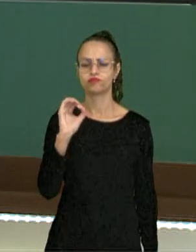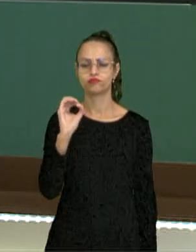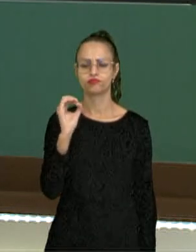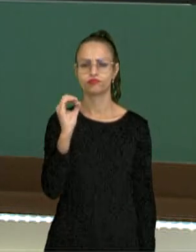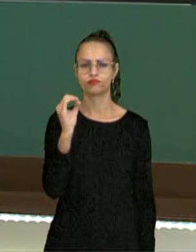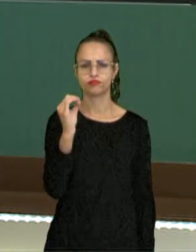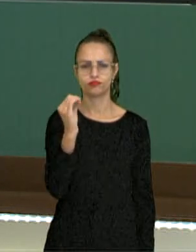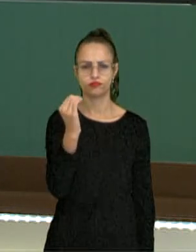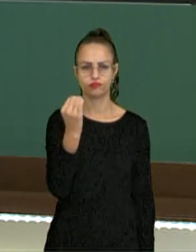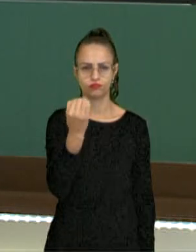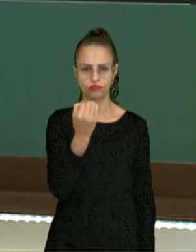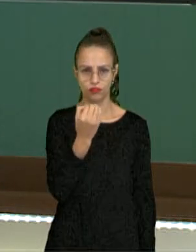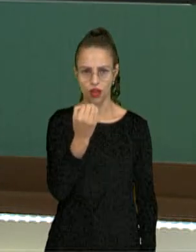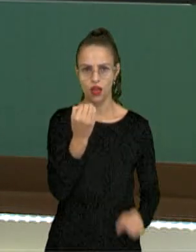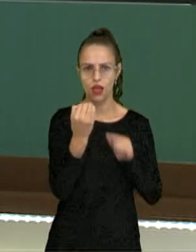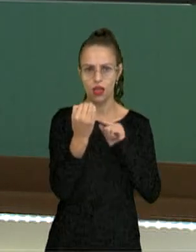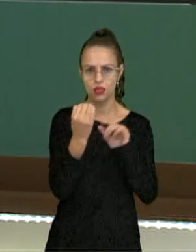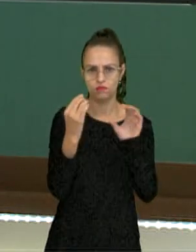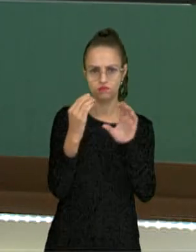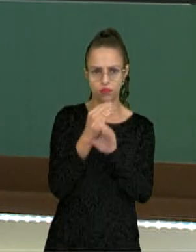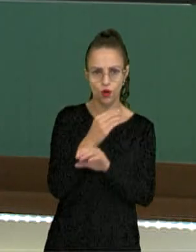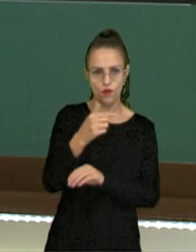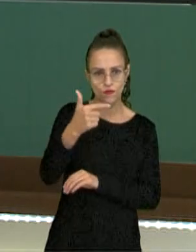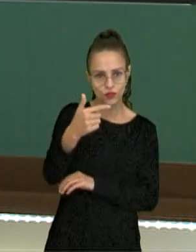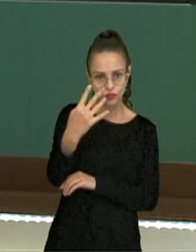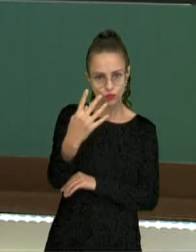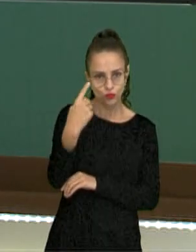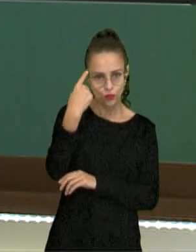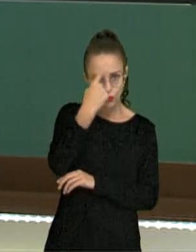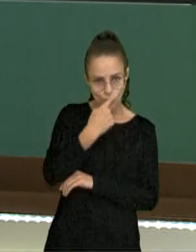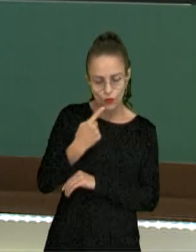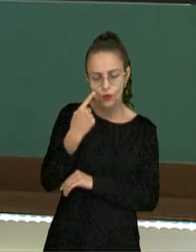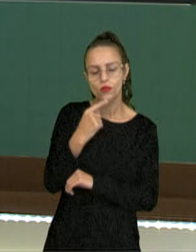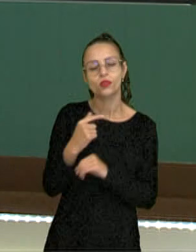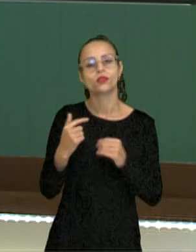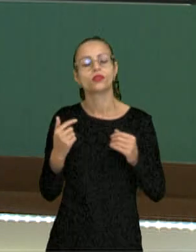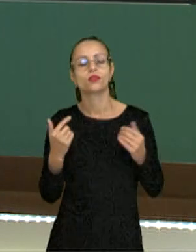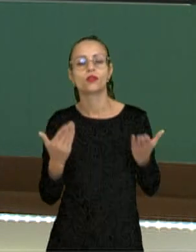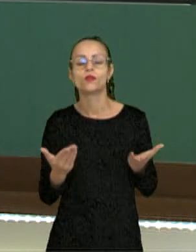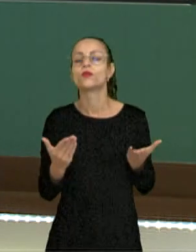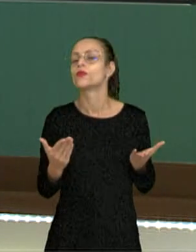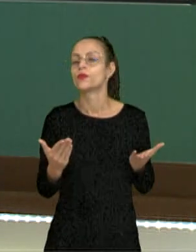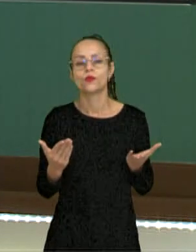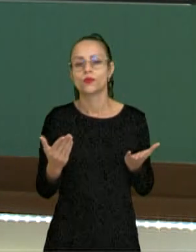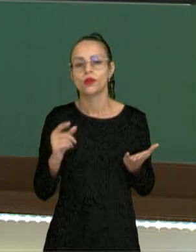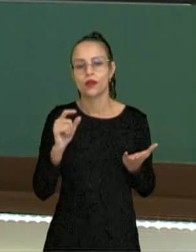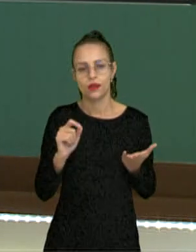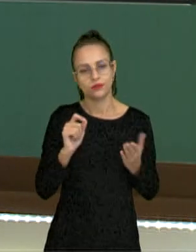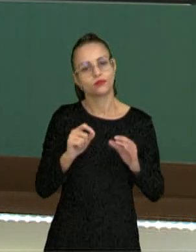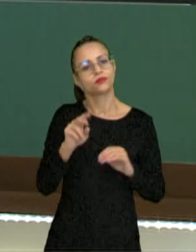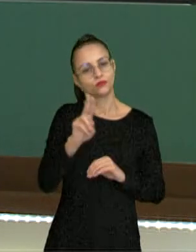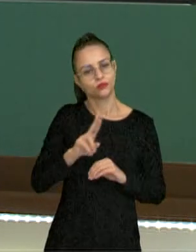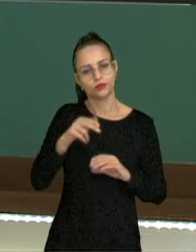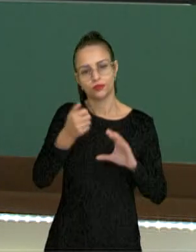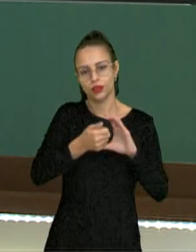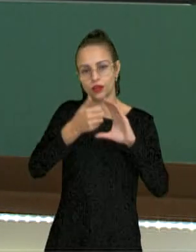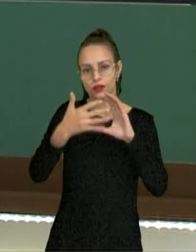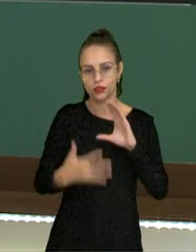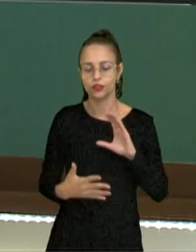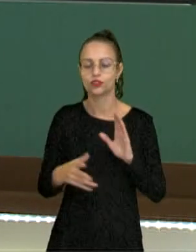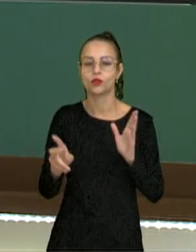Terra demora 24 horas para completar uma volta, então foram usadas essas características